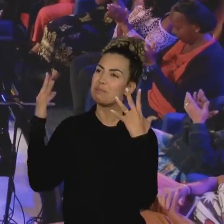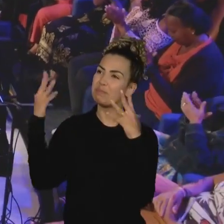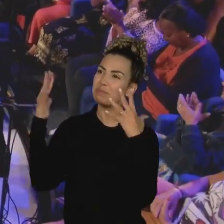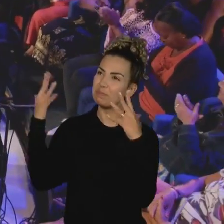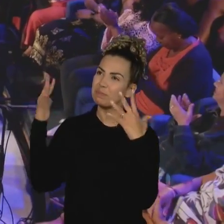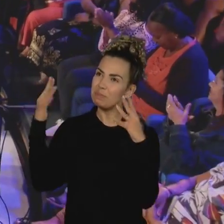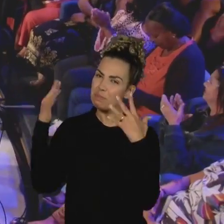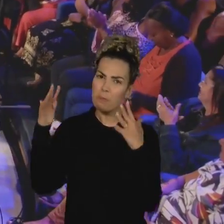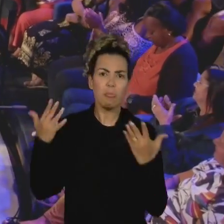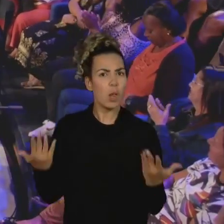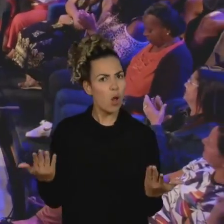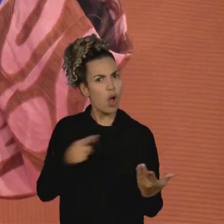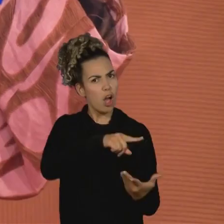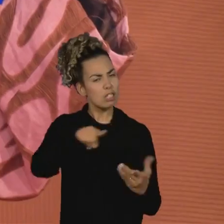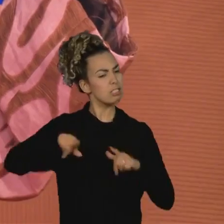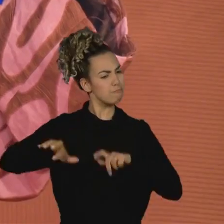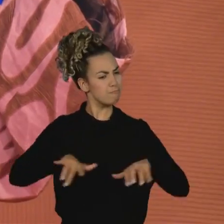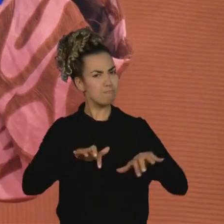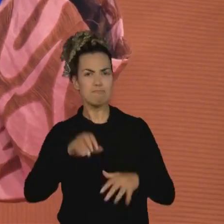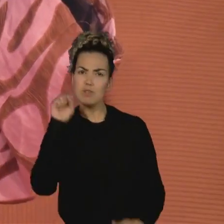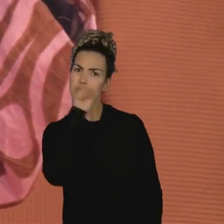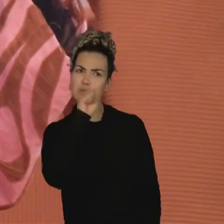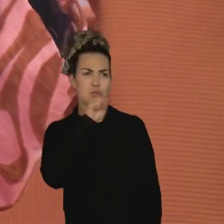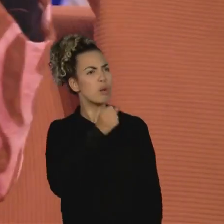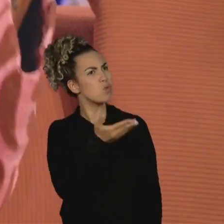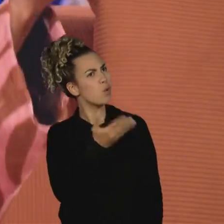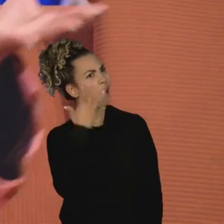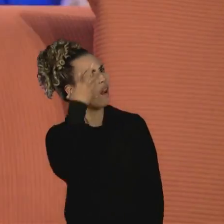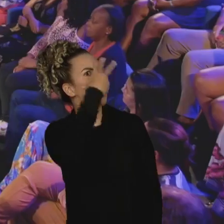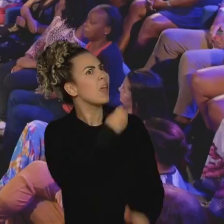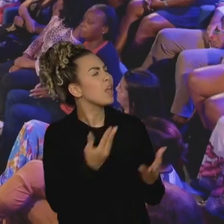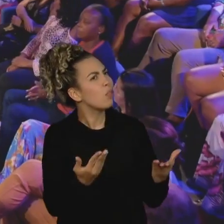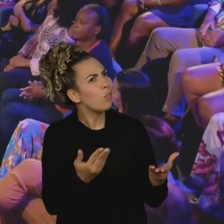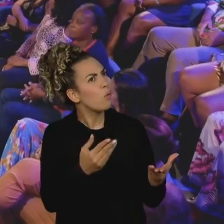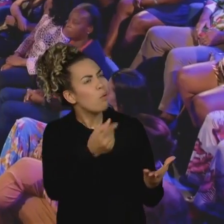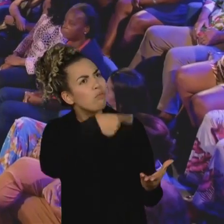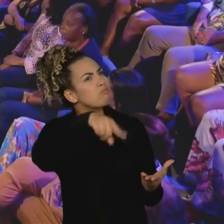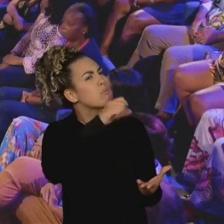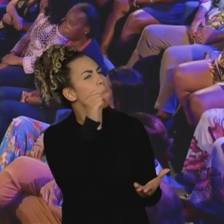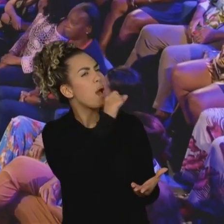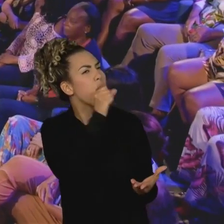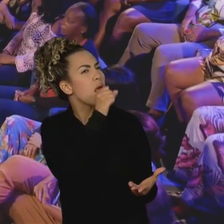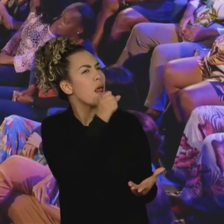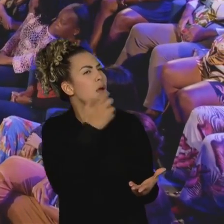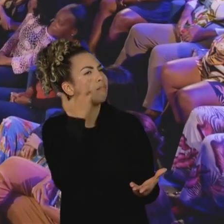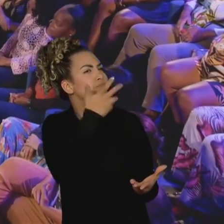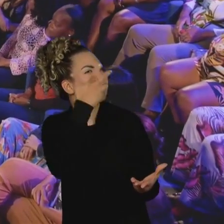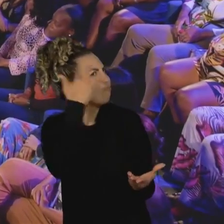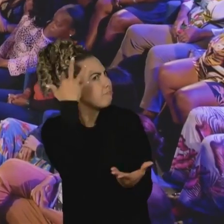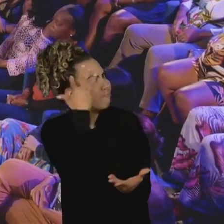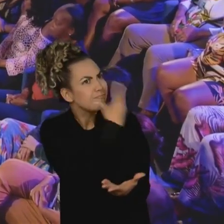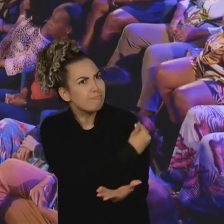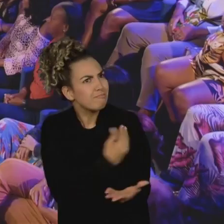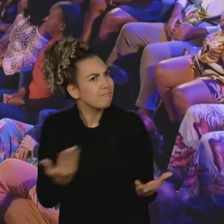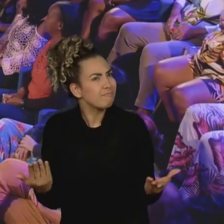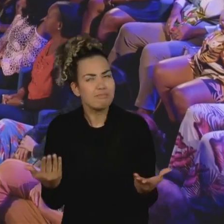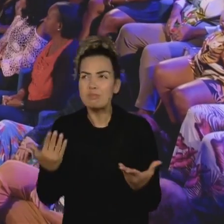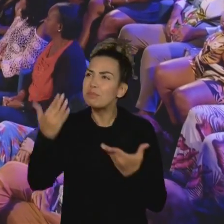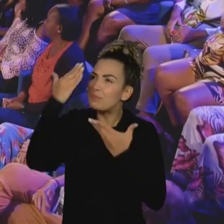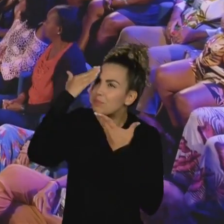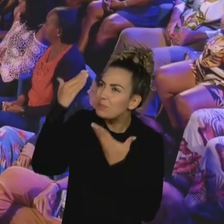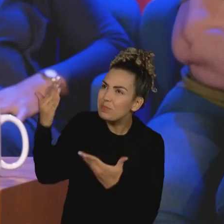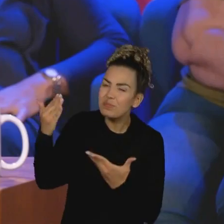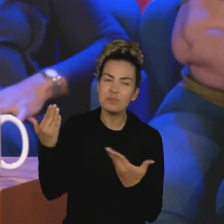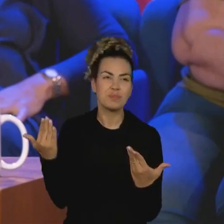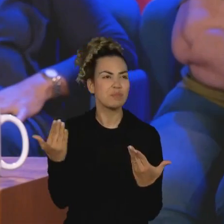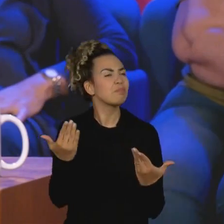Esses músicos também, lindo demais, gente. Vocês cantam lindo. Muito obrigado. Parabéns. Tudo de bom. Todo mundo